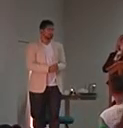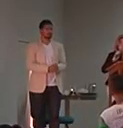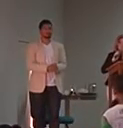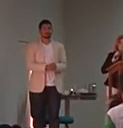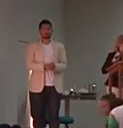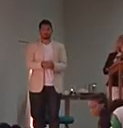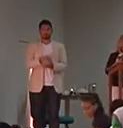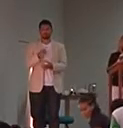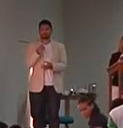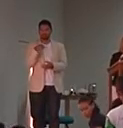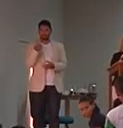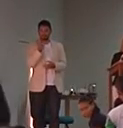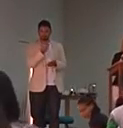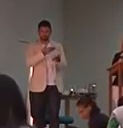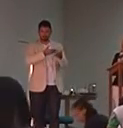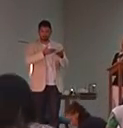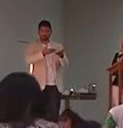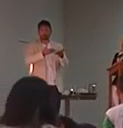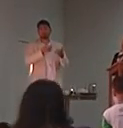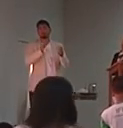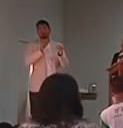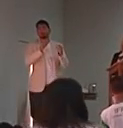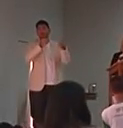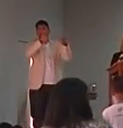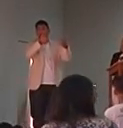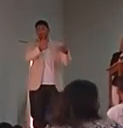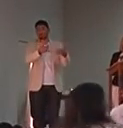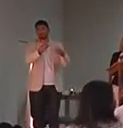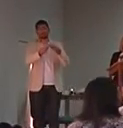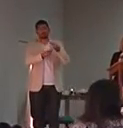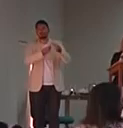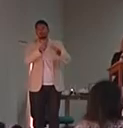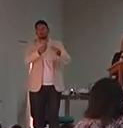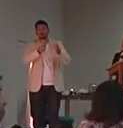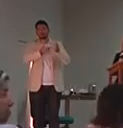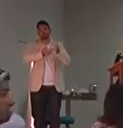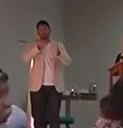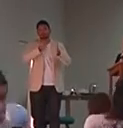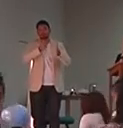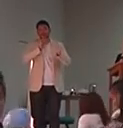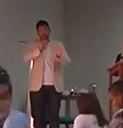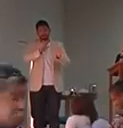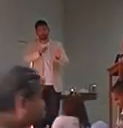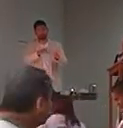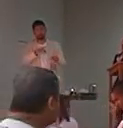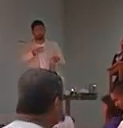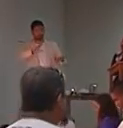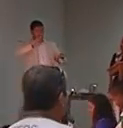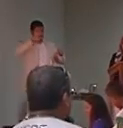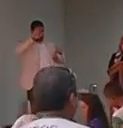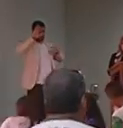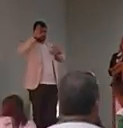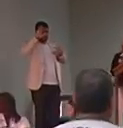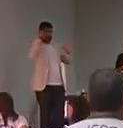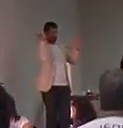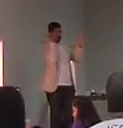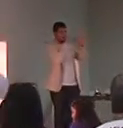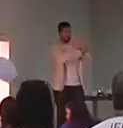Nós vamos iniciar explicando esse segundo bloco. Candidato pergunta a